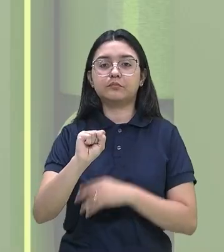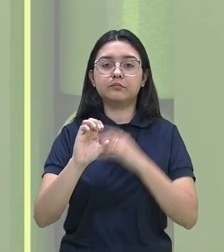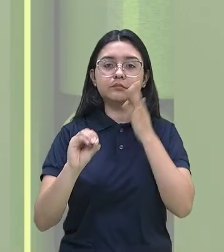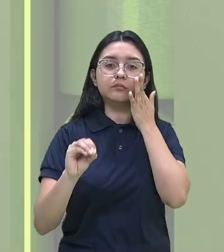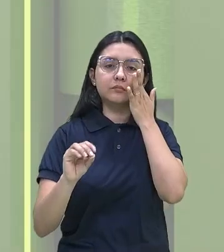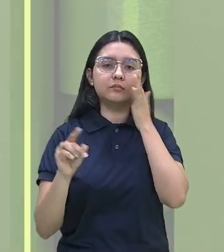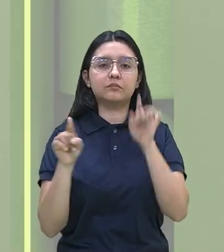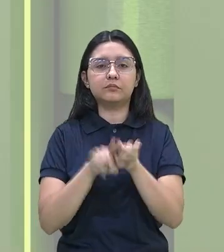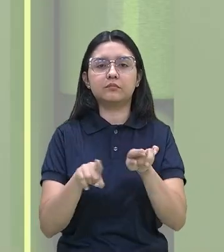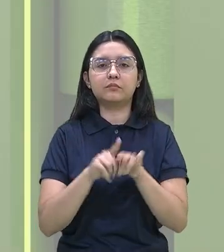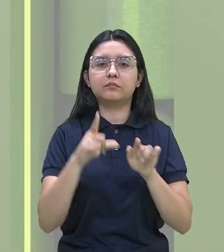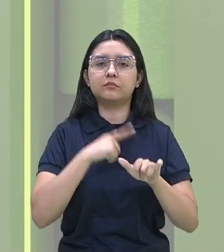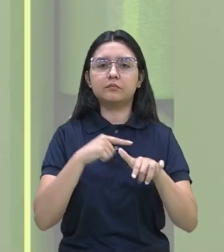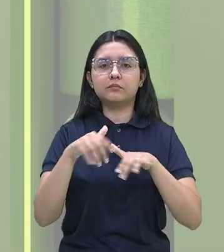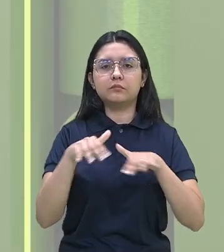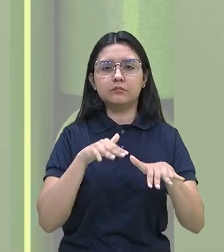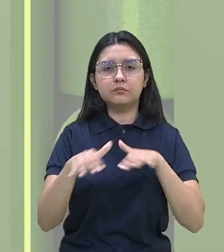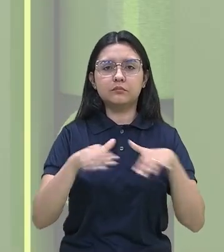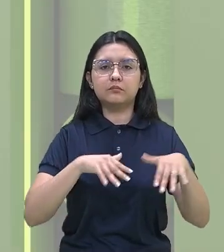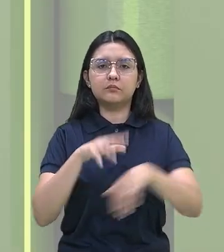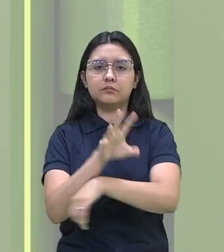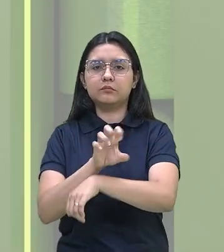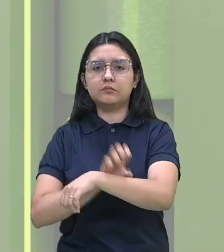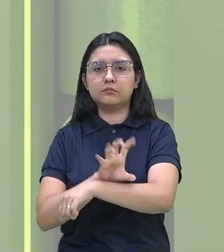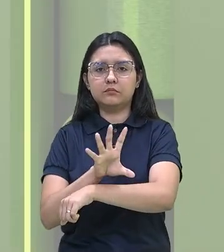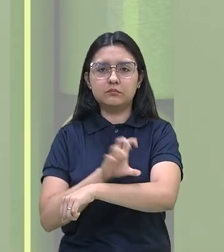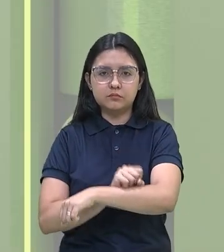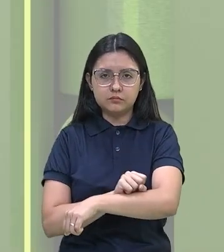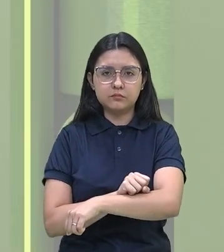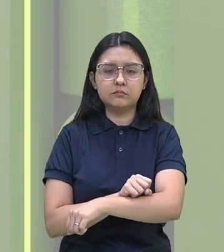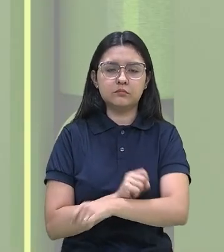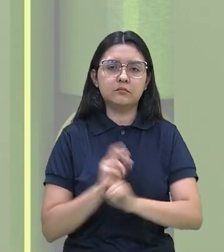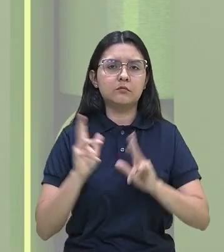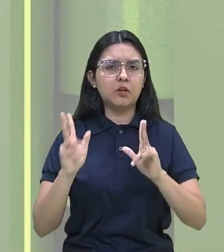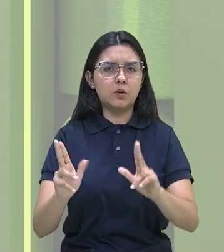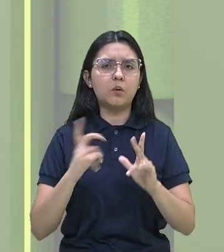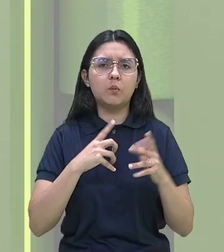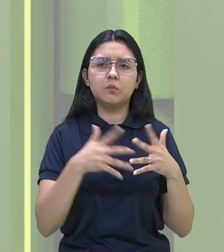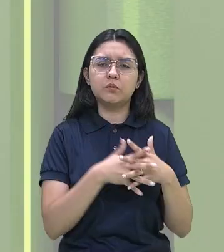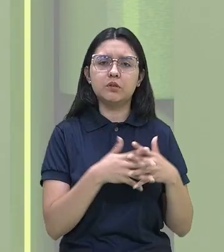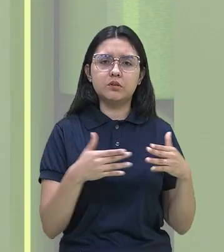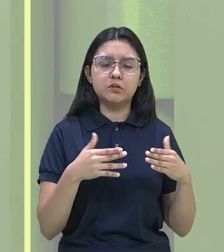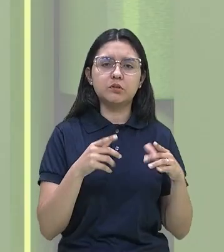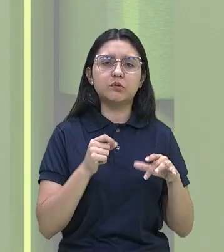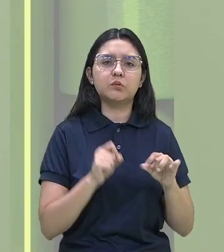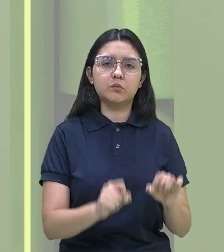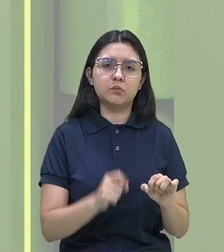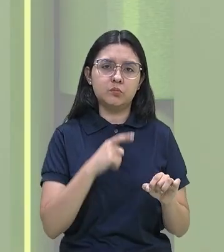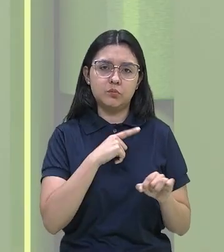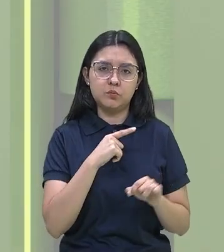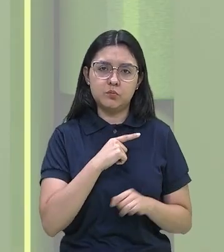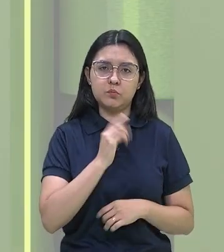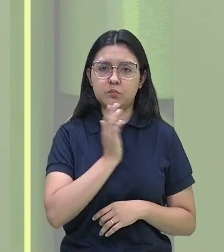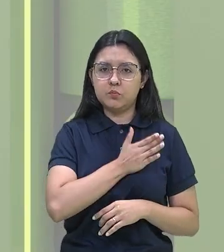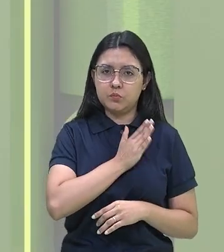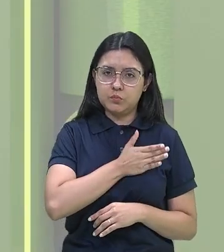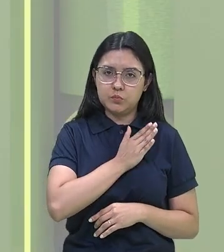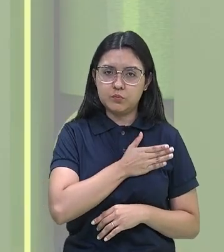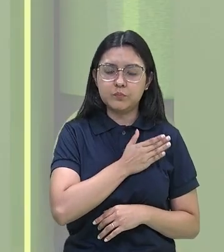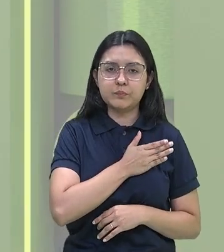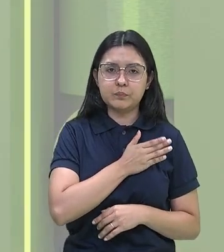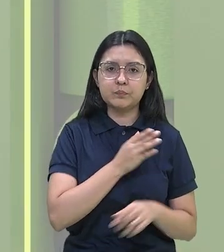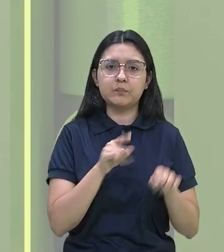tem movimentos de contração que são, assim como o tecido muscular cardíaco,